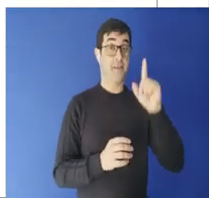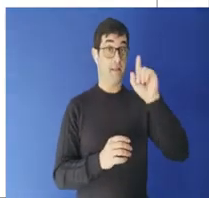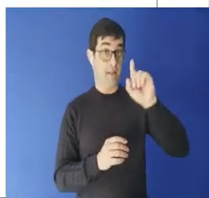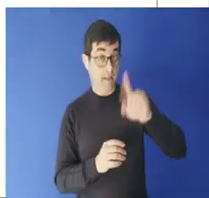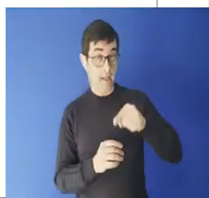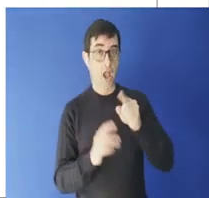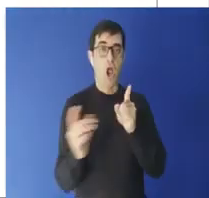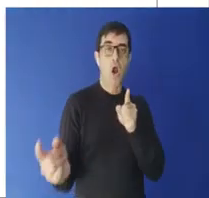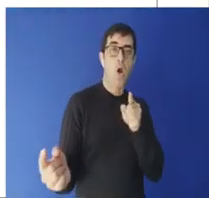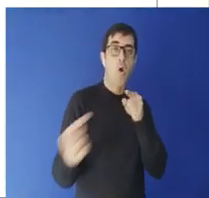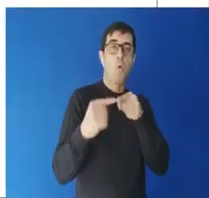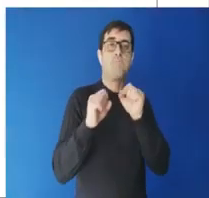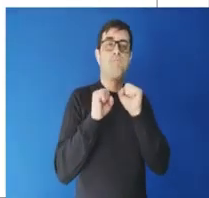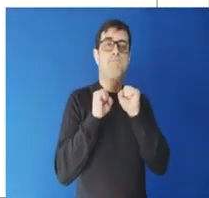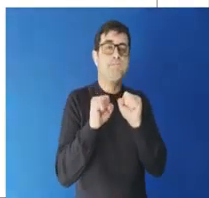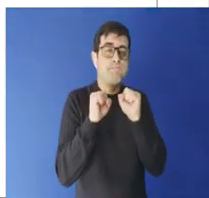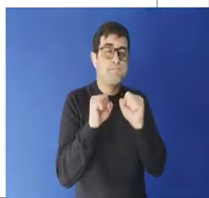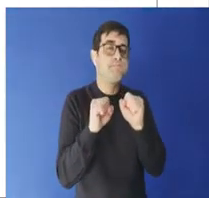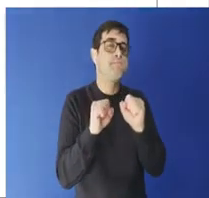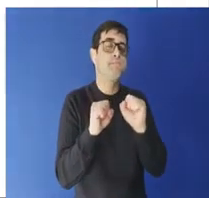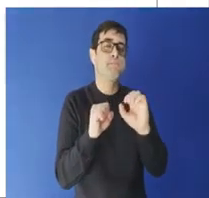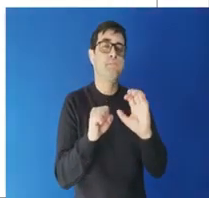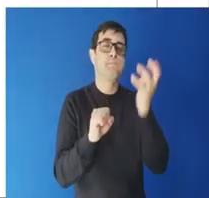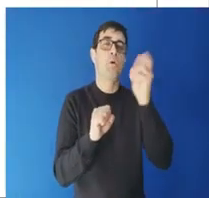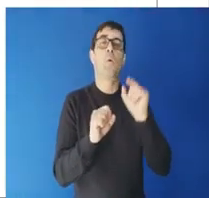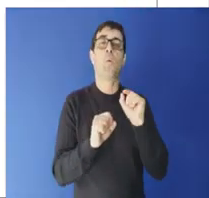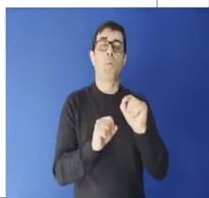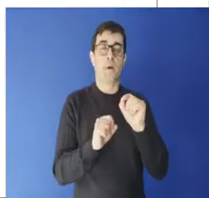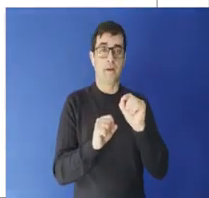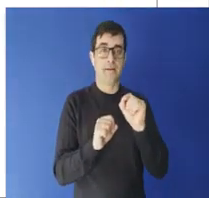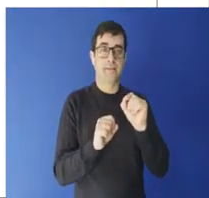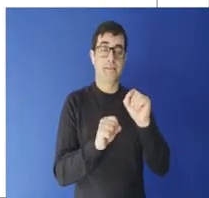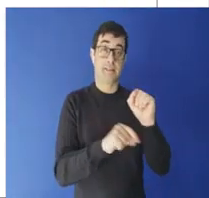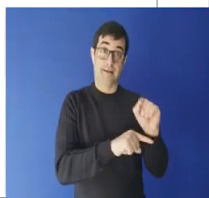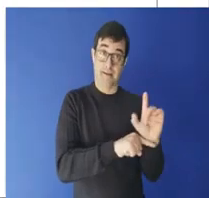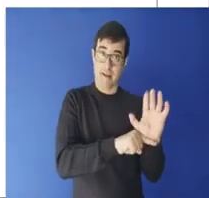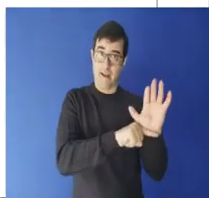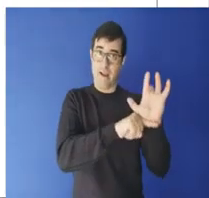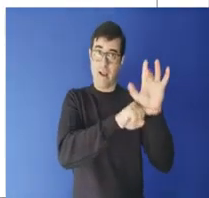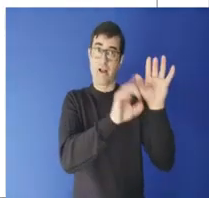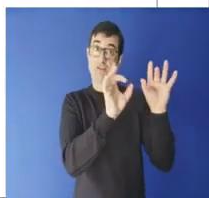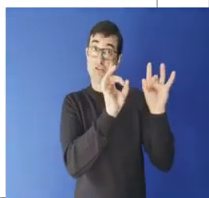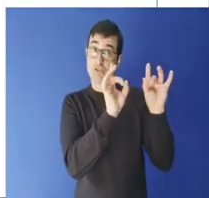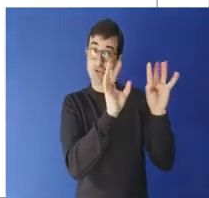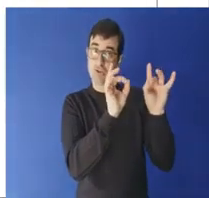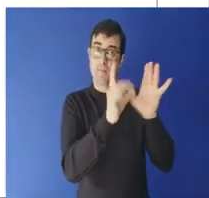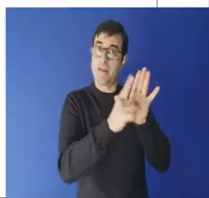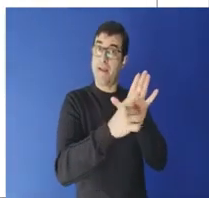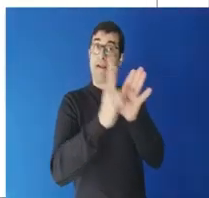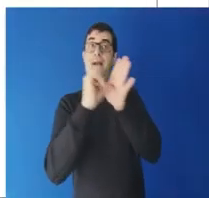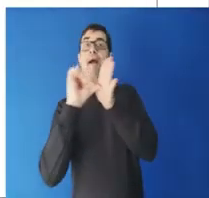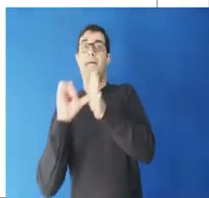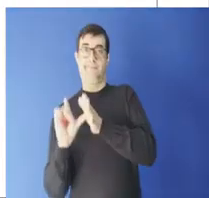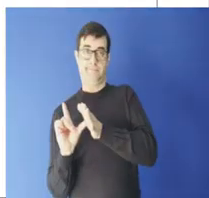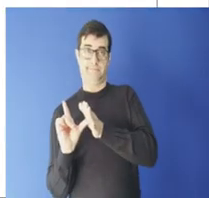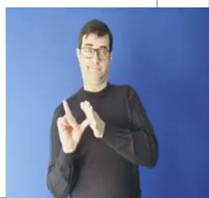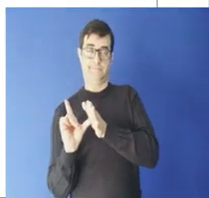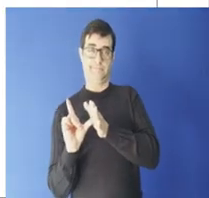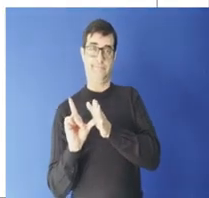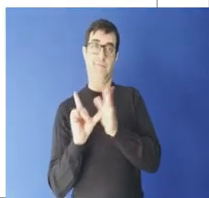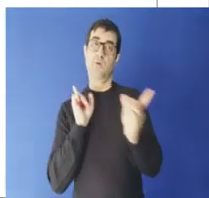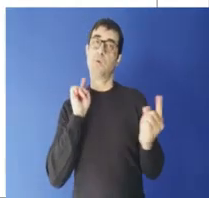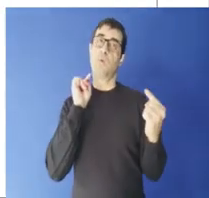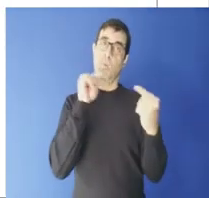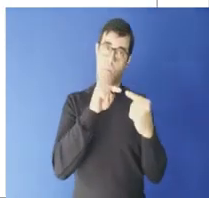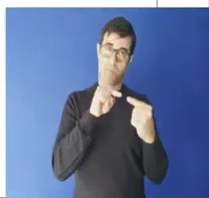de assumir a configuração eletrônica do gás nobre anterior a eles. E a gente vai ver